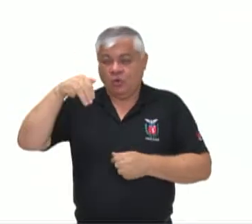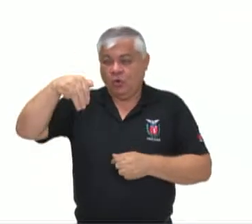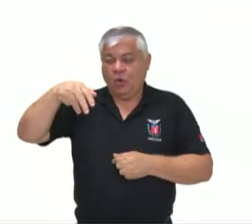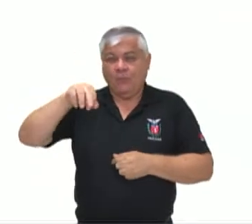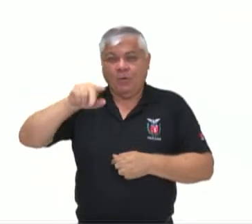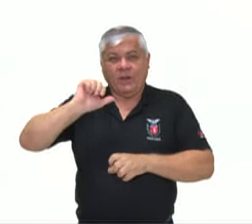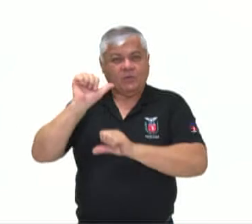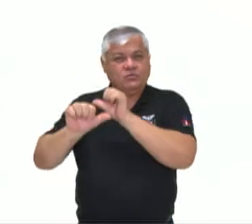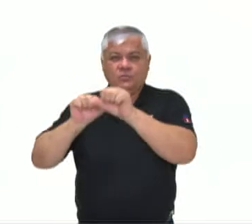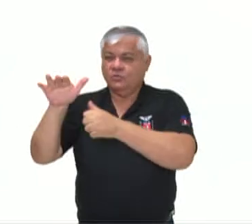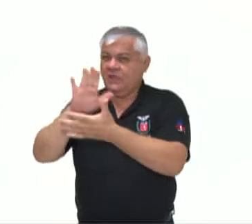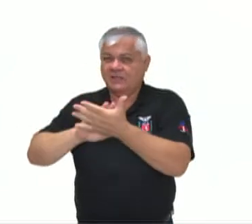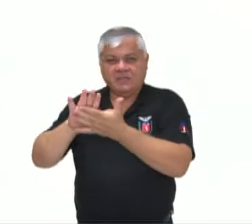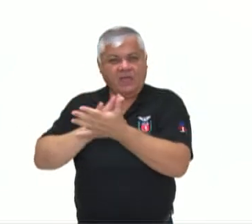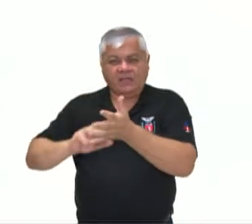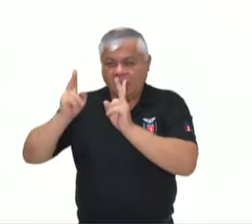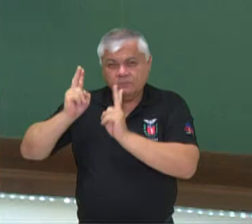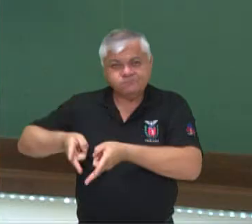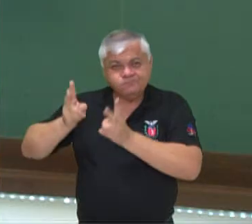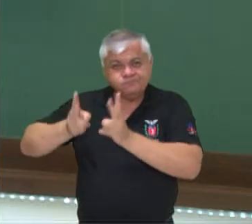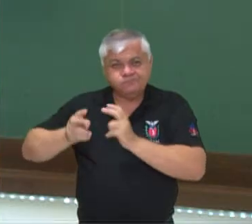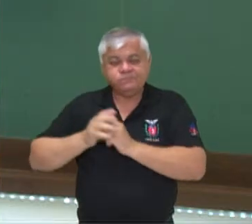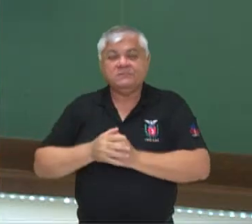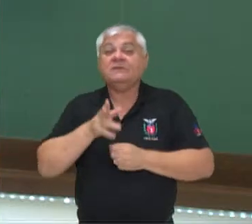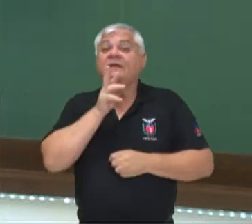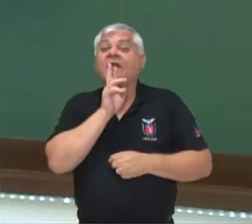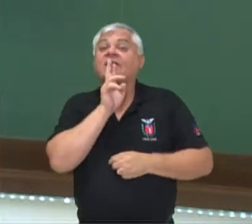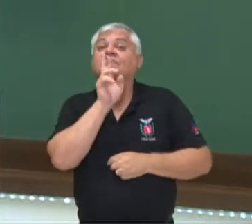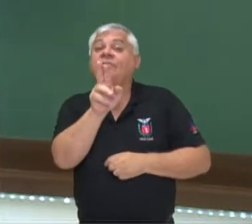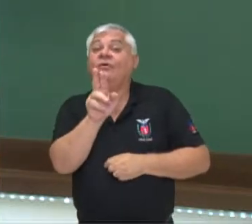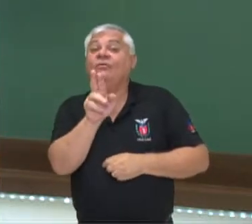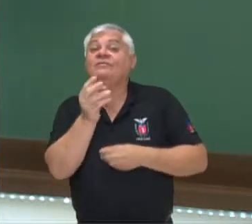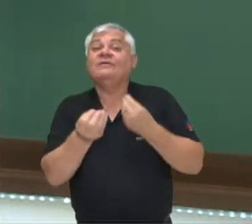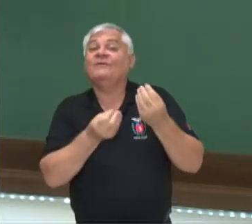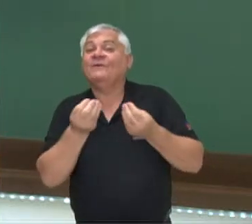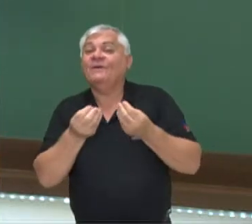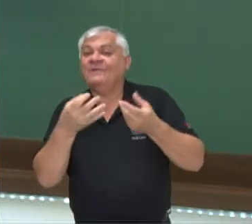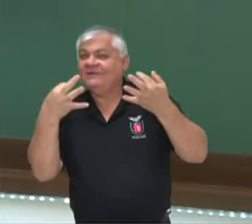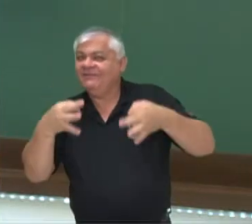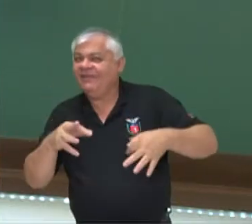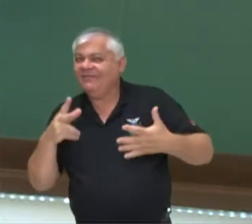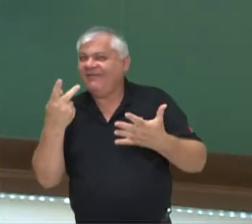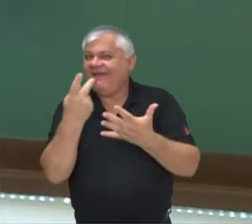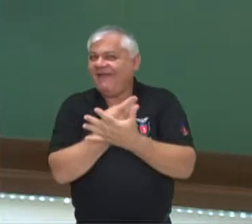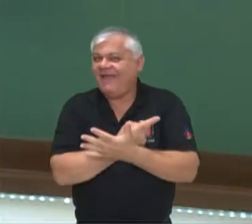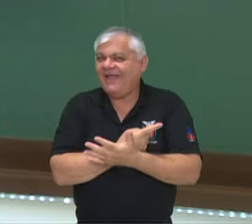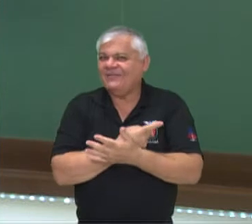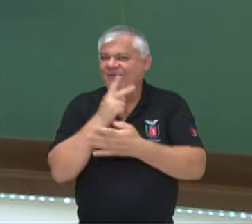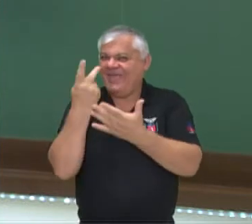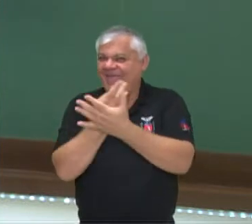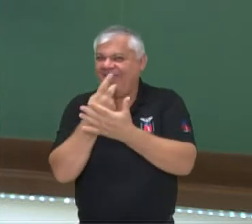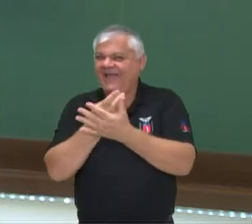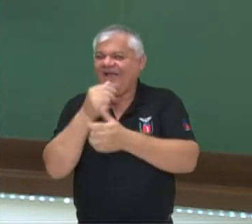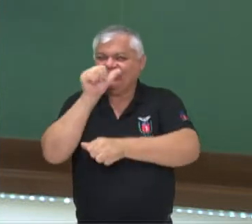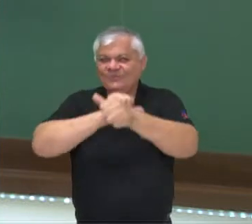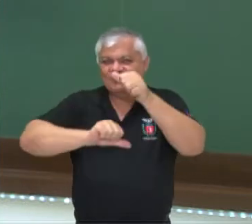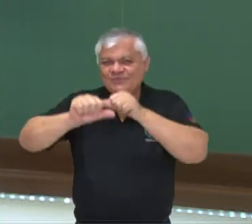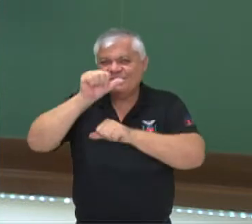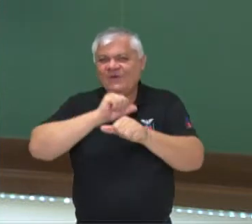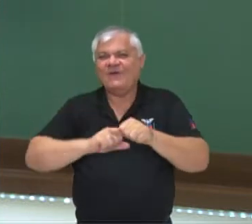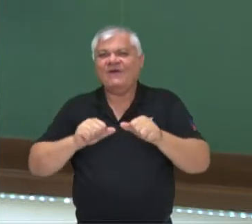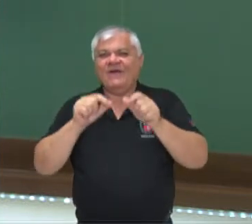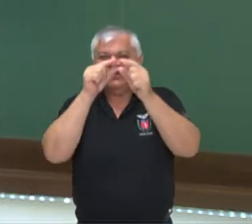se altera com o passar dos anos. Responda, né, atividade, identifique os erros, reescreva a frase. Lembre-se